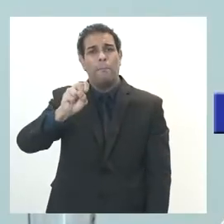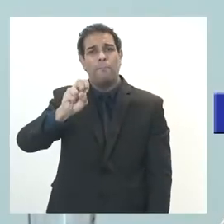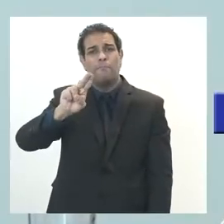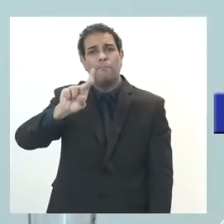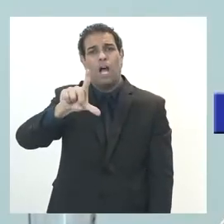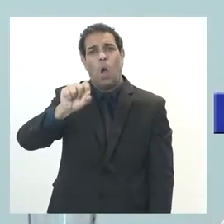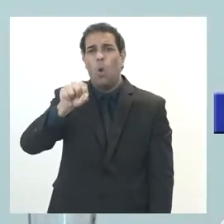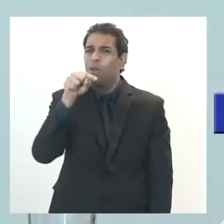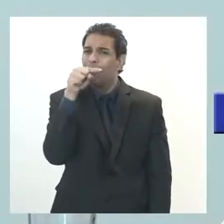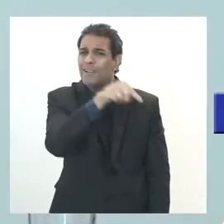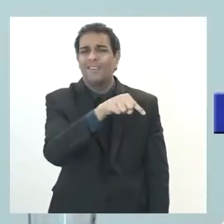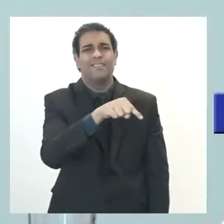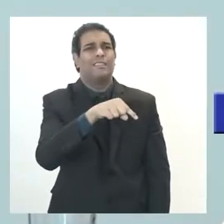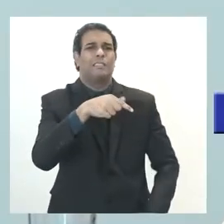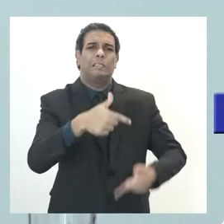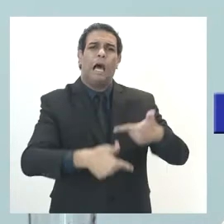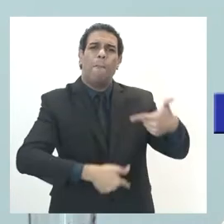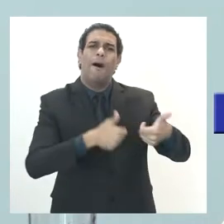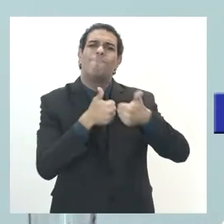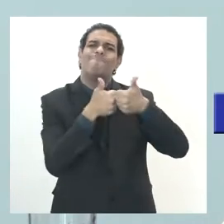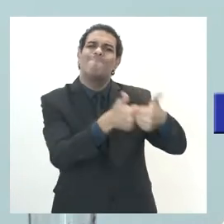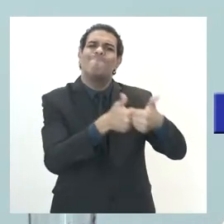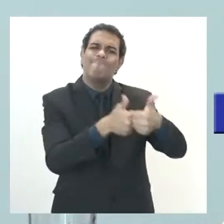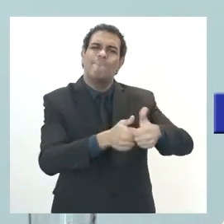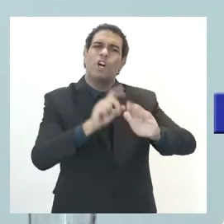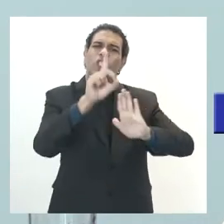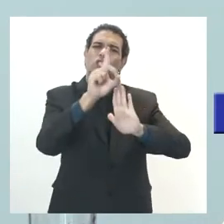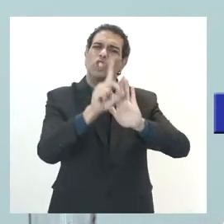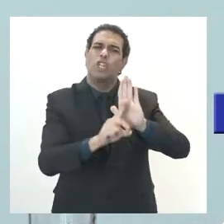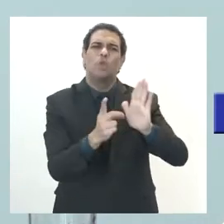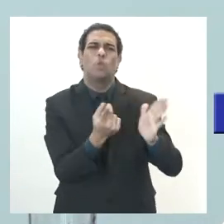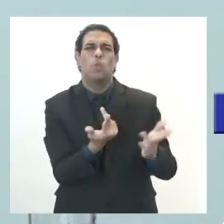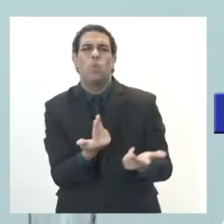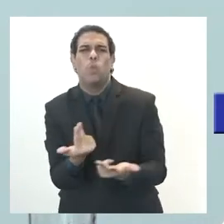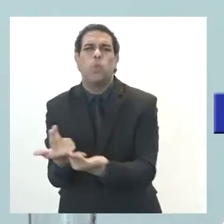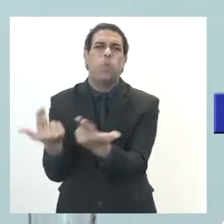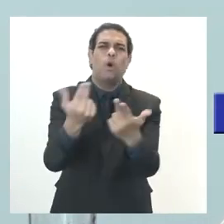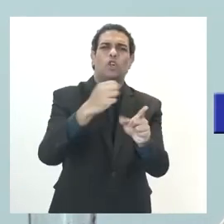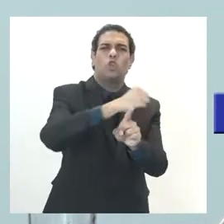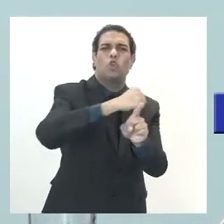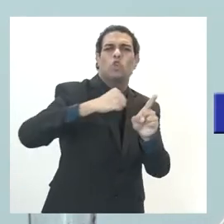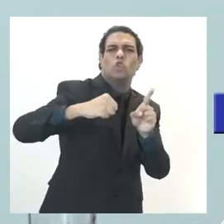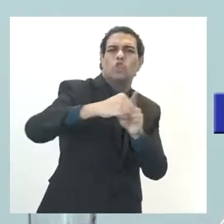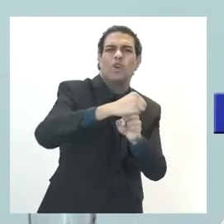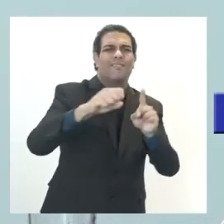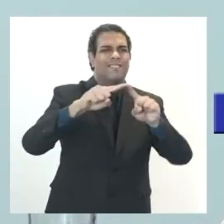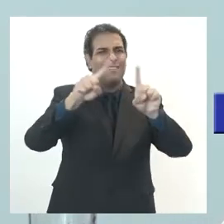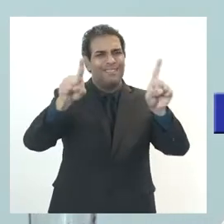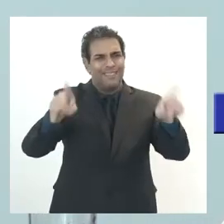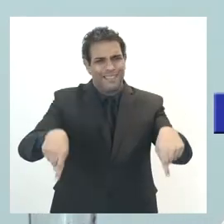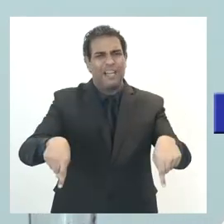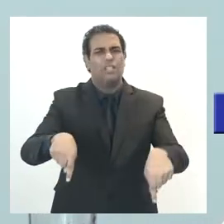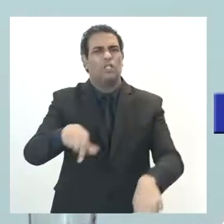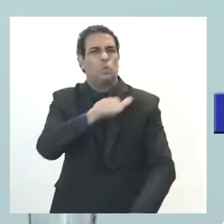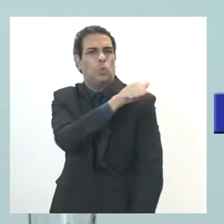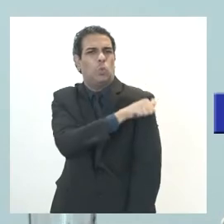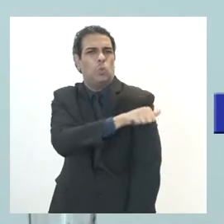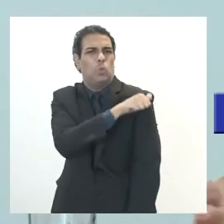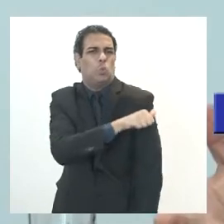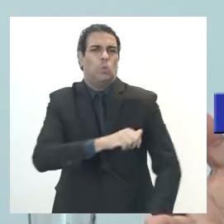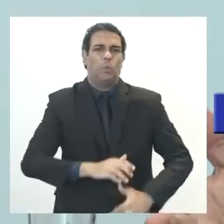incansável lutador pelos direitos e garantias de nossos servidores aquele Estado do Rio de Janeiro